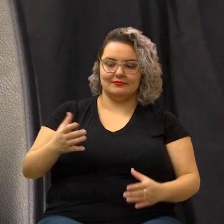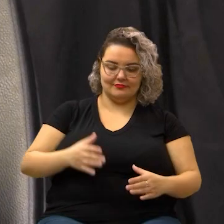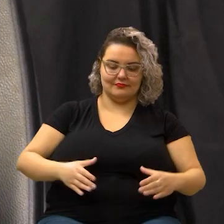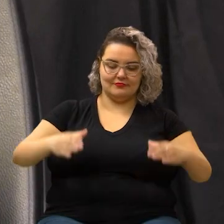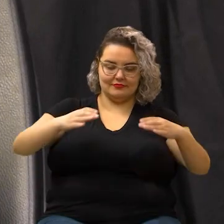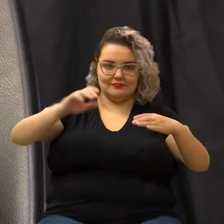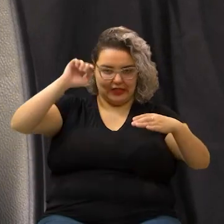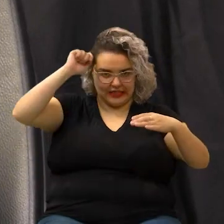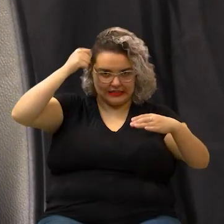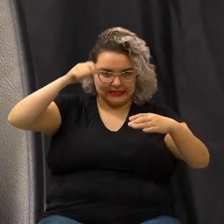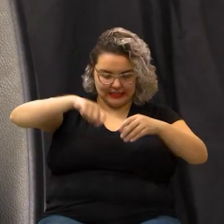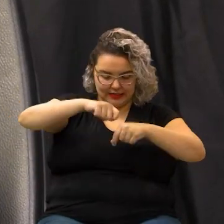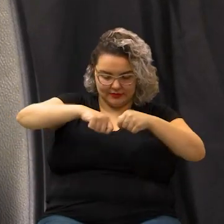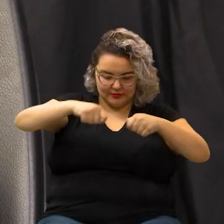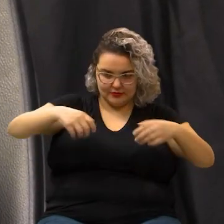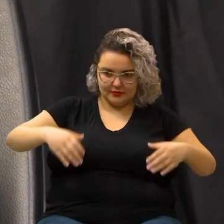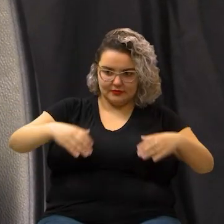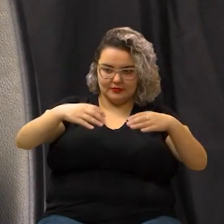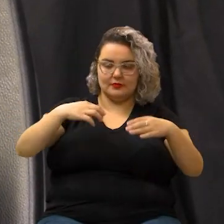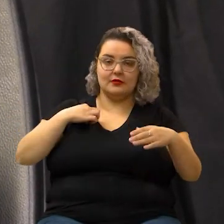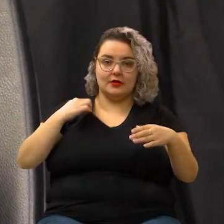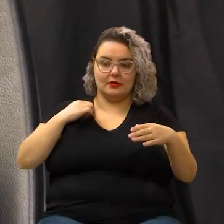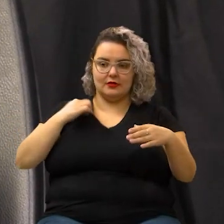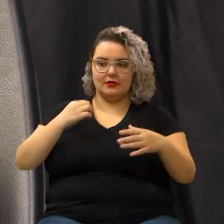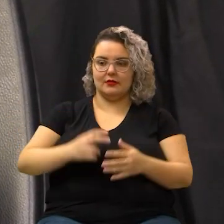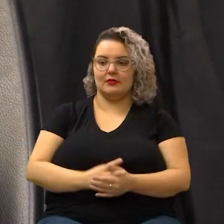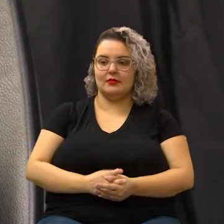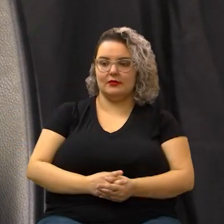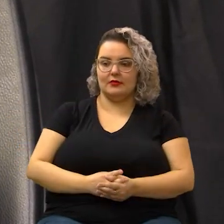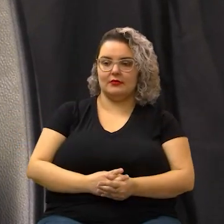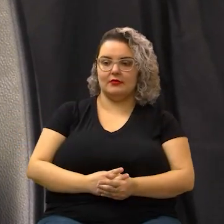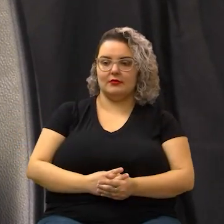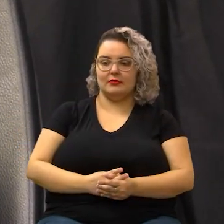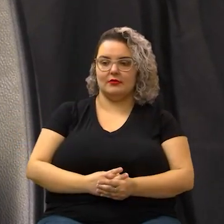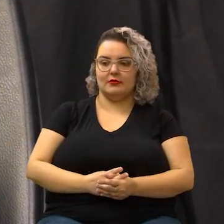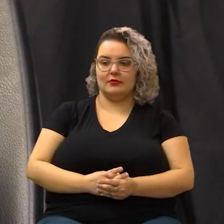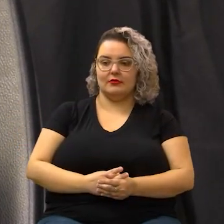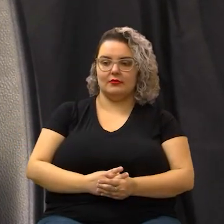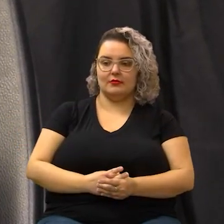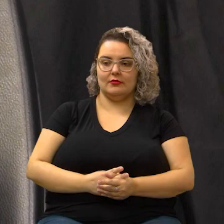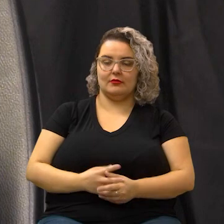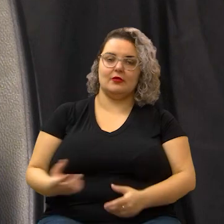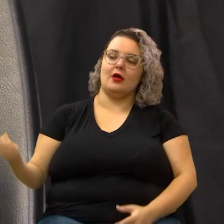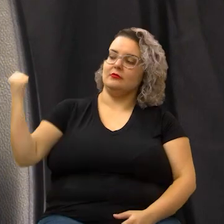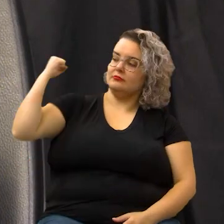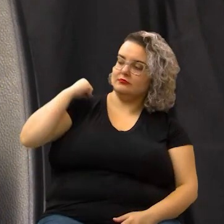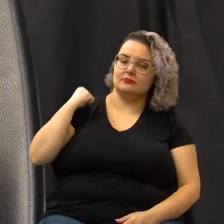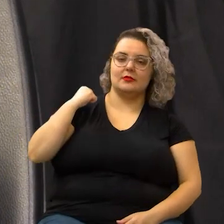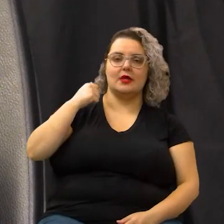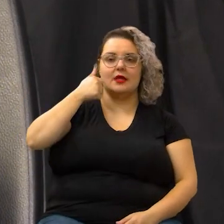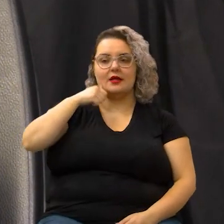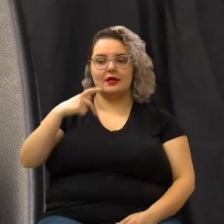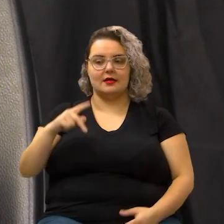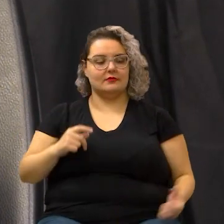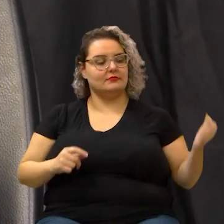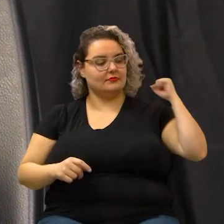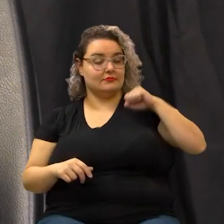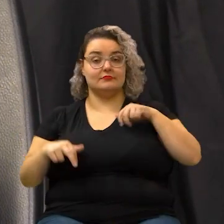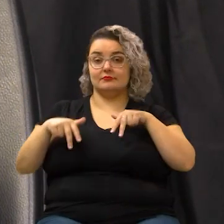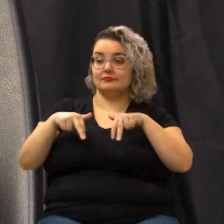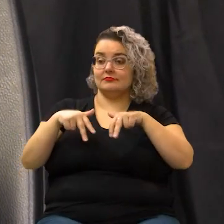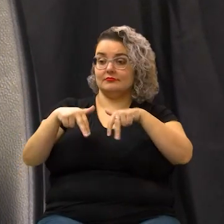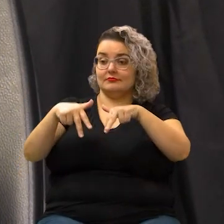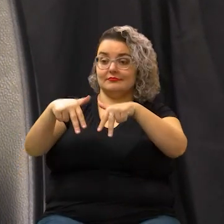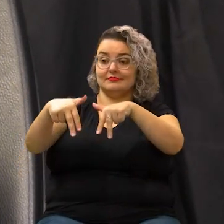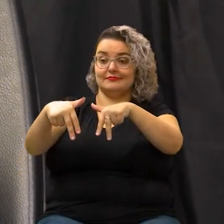veio com 2 sanitos, preto, com as roupas dela. A gente subiu, eu nas costas, ela outro, de a